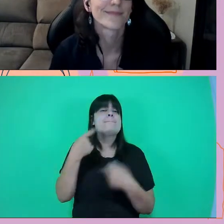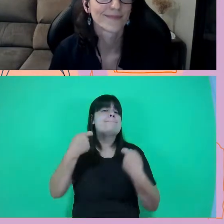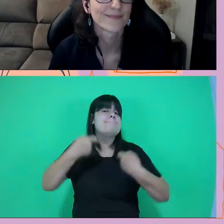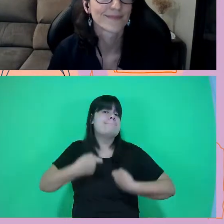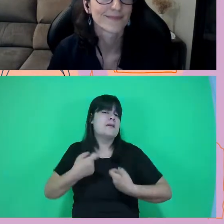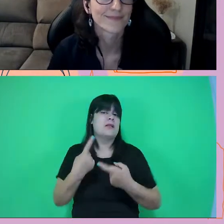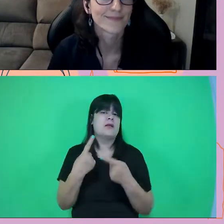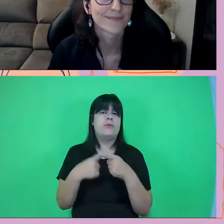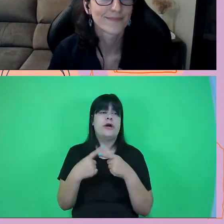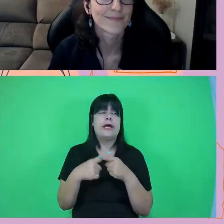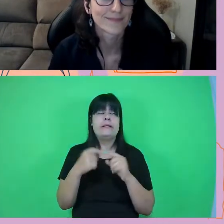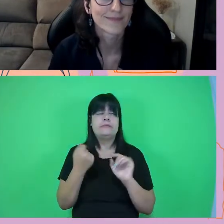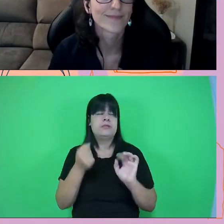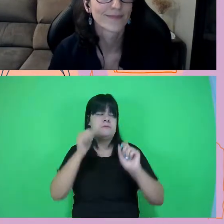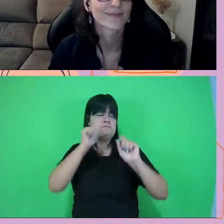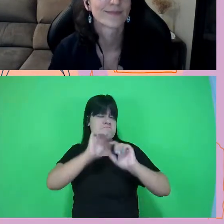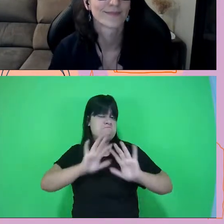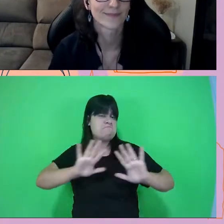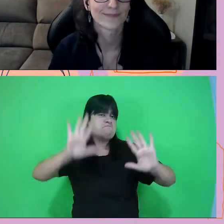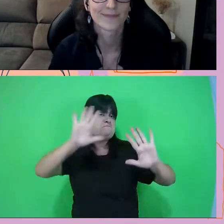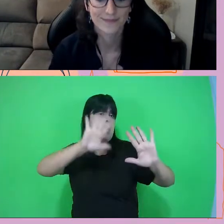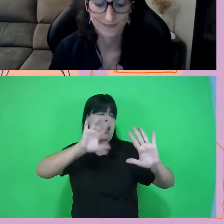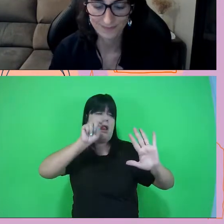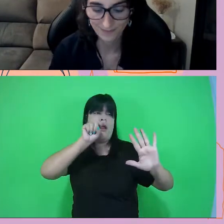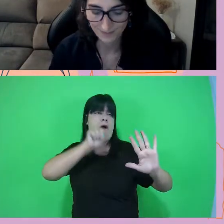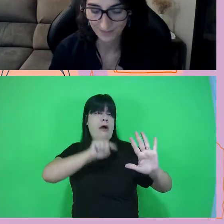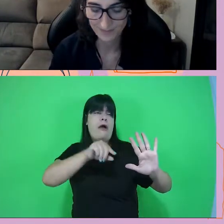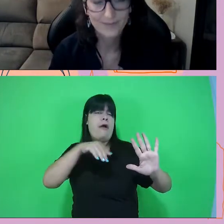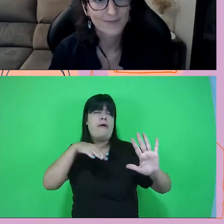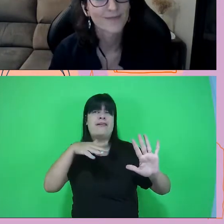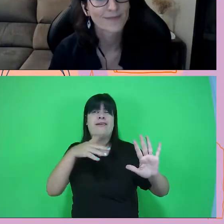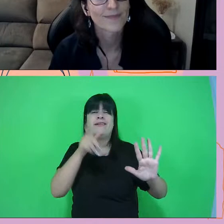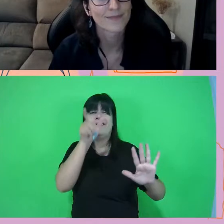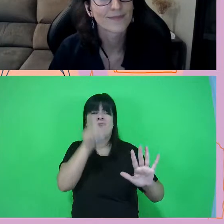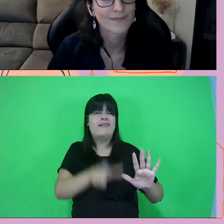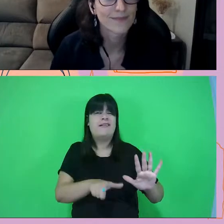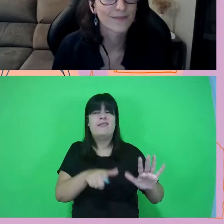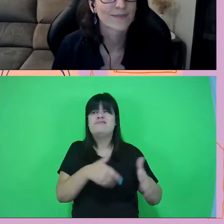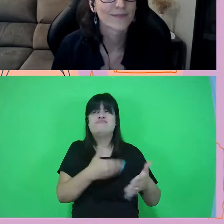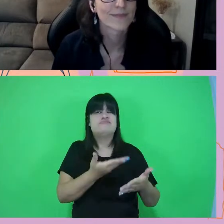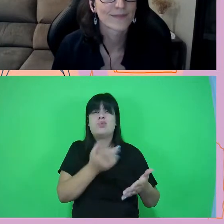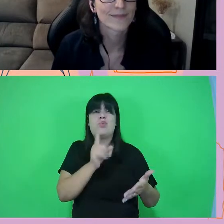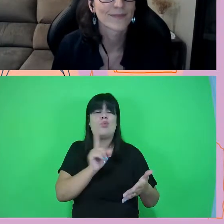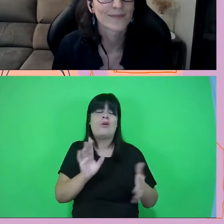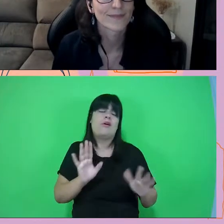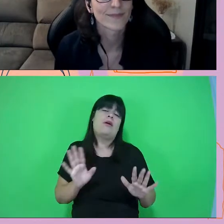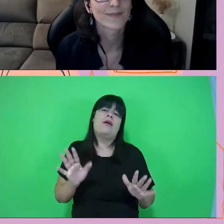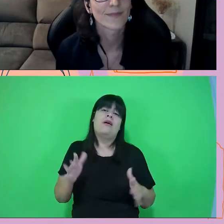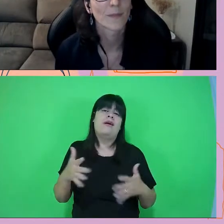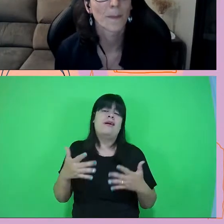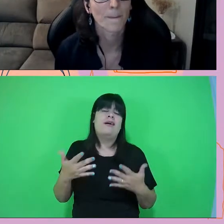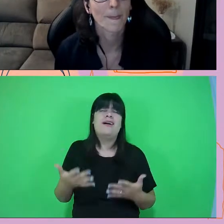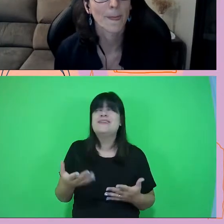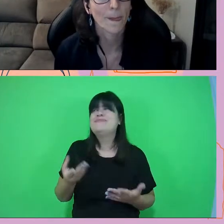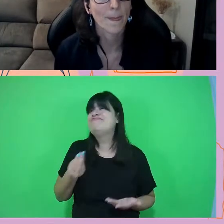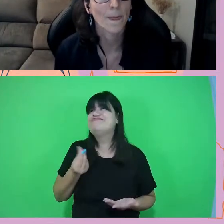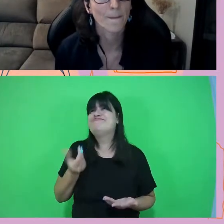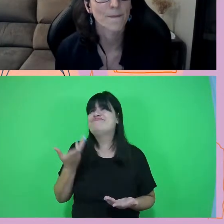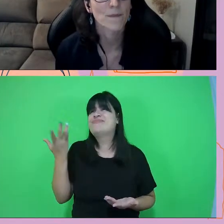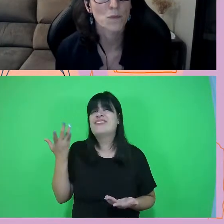tem que passar uma imagem, né, que não é ela, né? Então, assim, eu acho